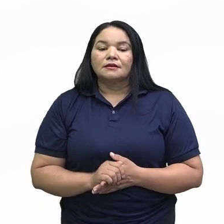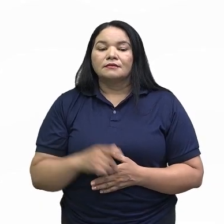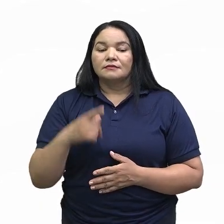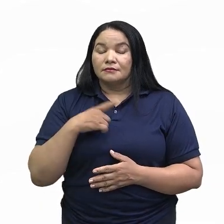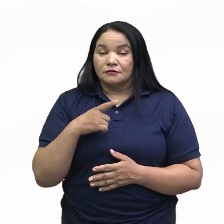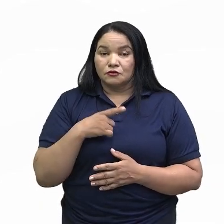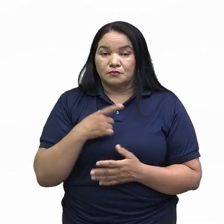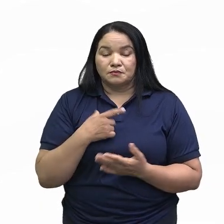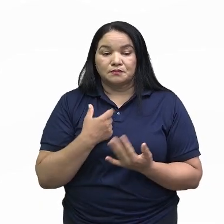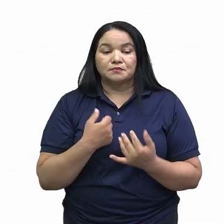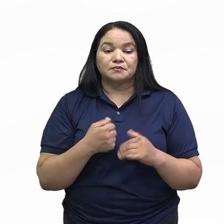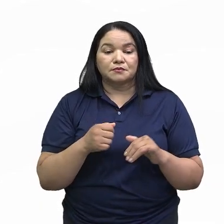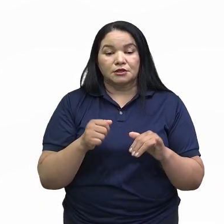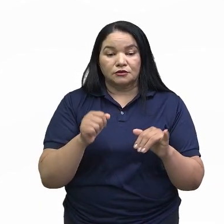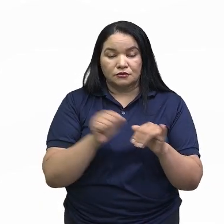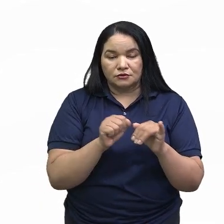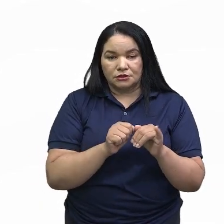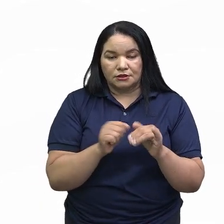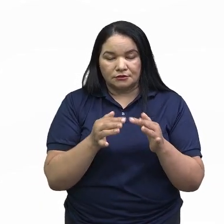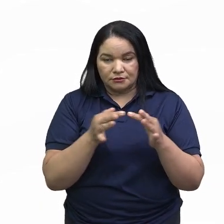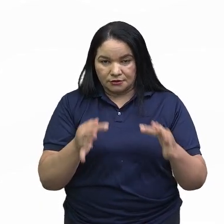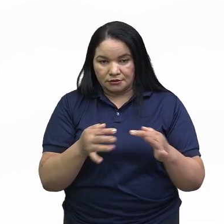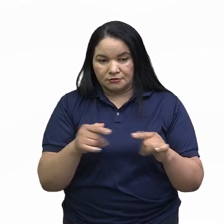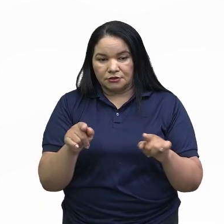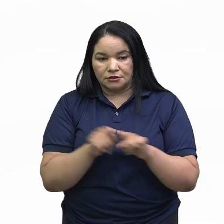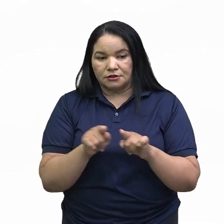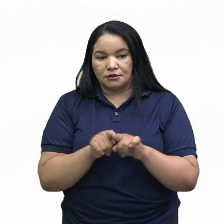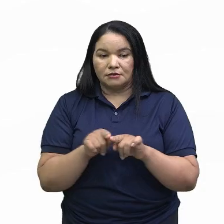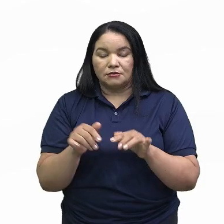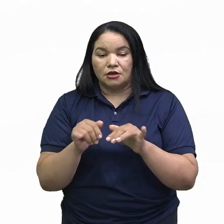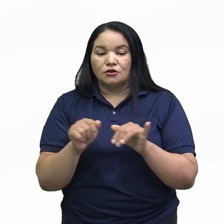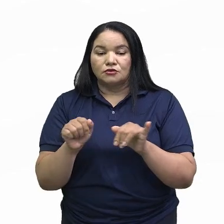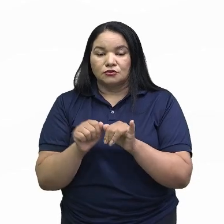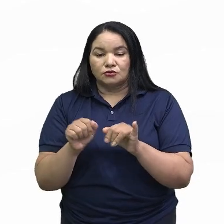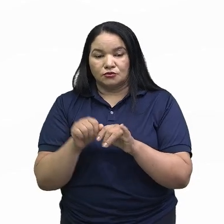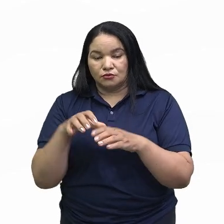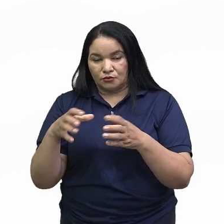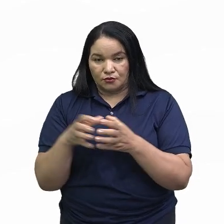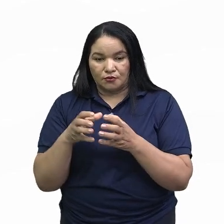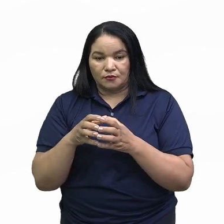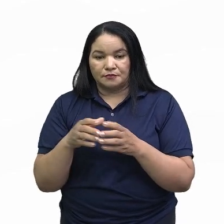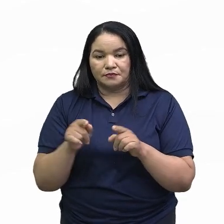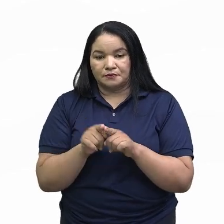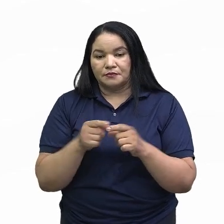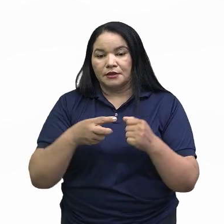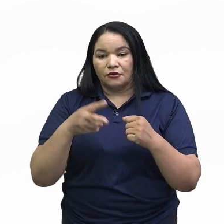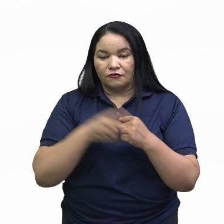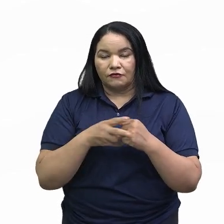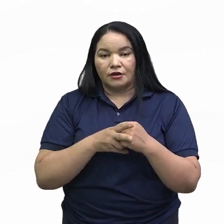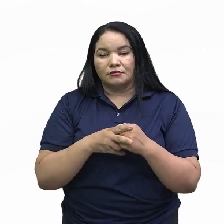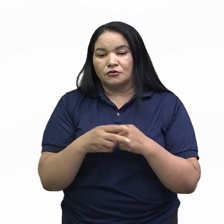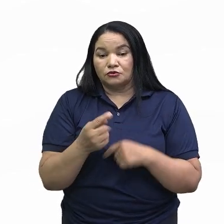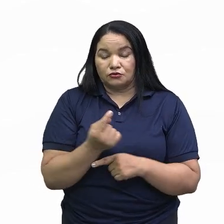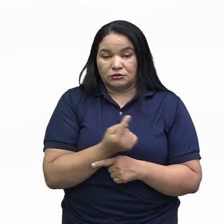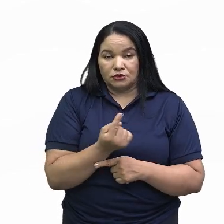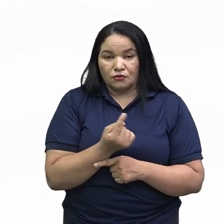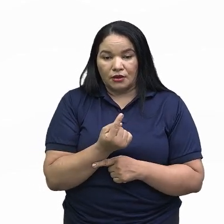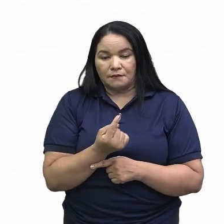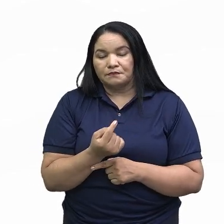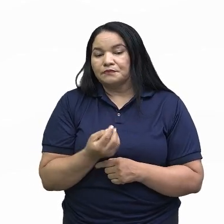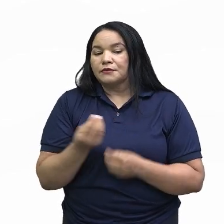temos um sujeito coletivo também, que o verbo ele vai ficar no singular. O que seria esse